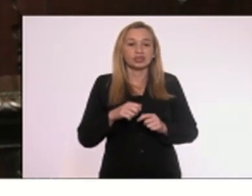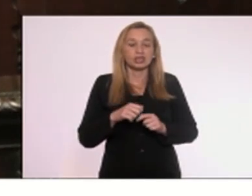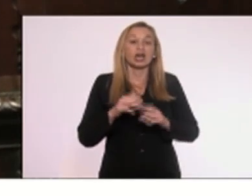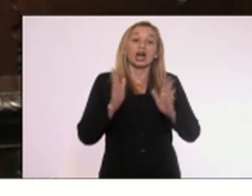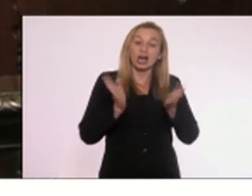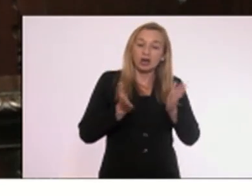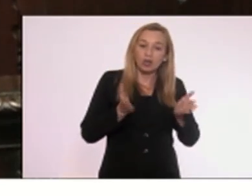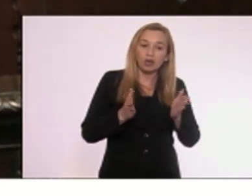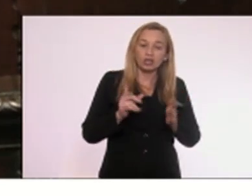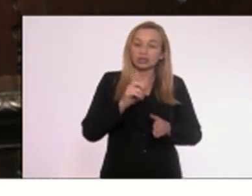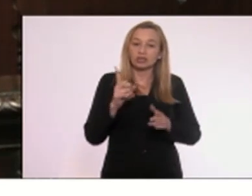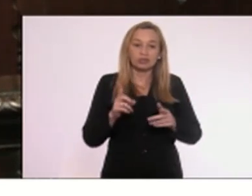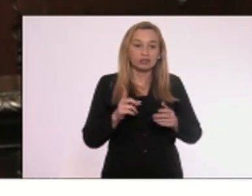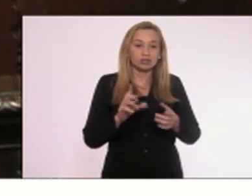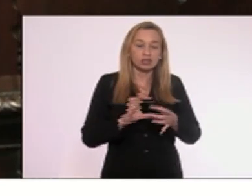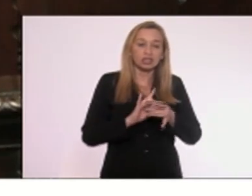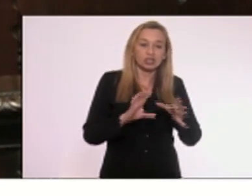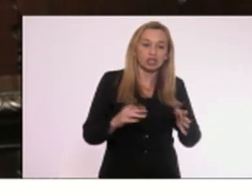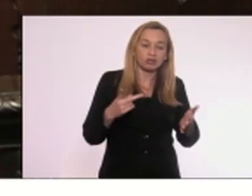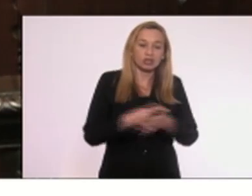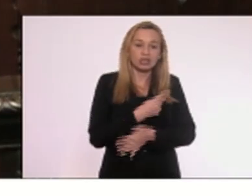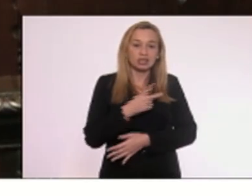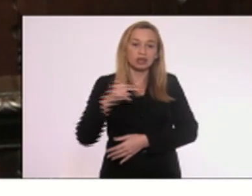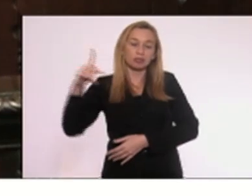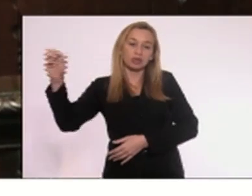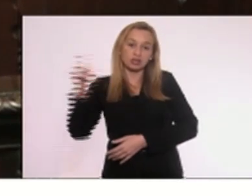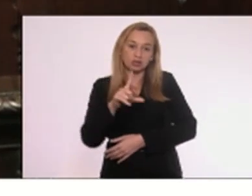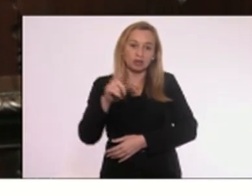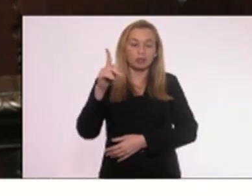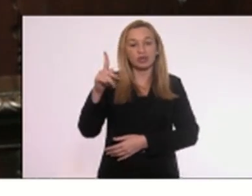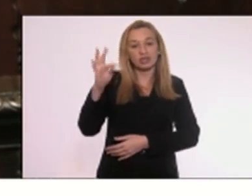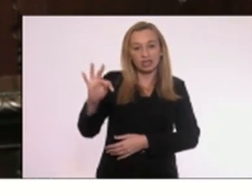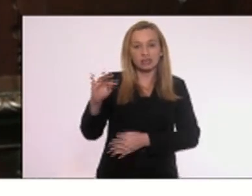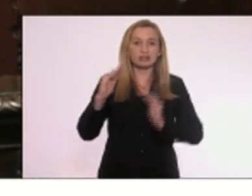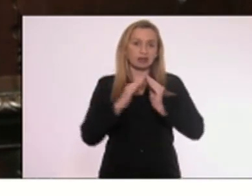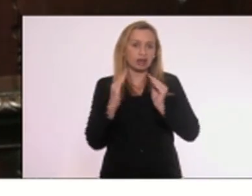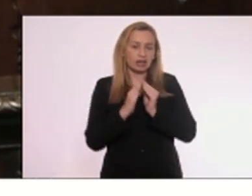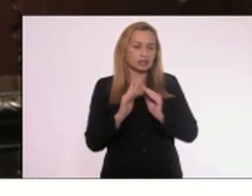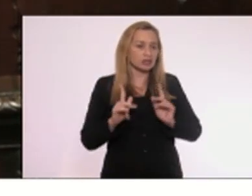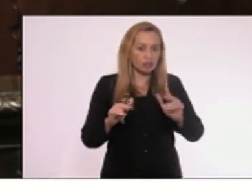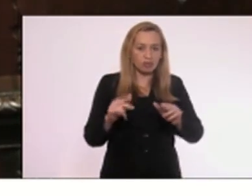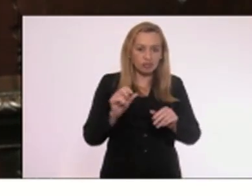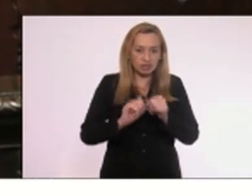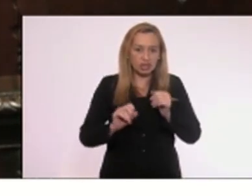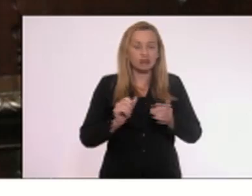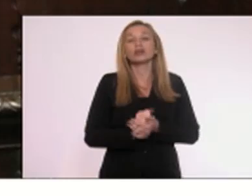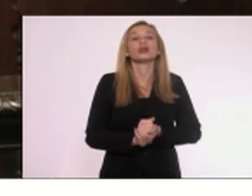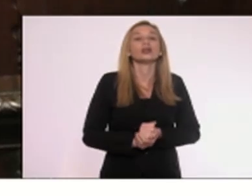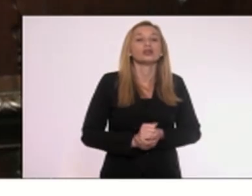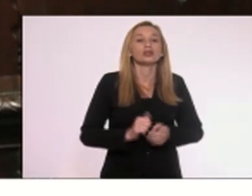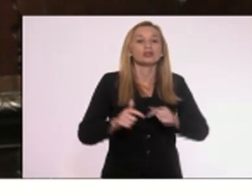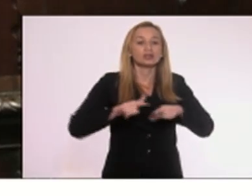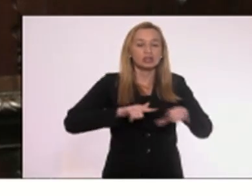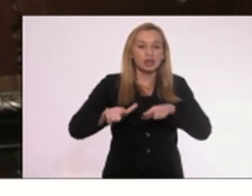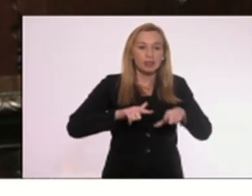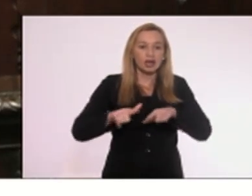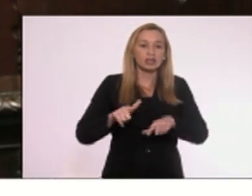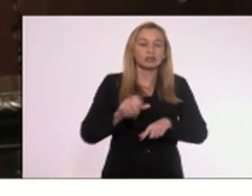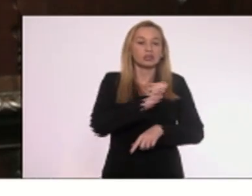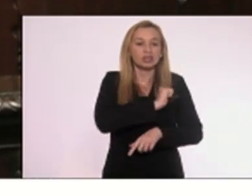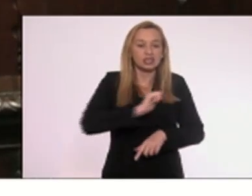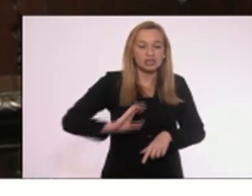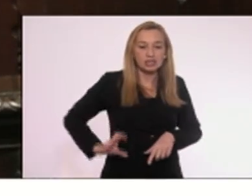bravatas como fizeram os deputados do PSOL e do PT nessa casa. Nós, com o trabalho do nosso presidente André